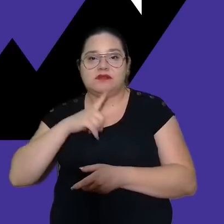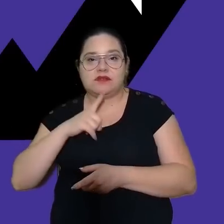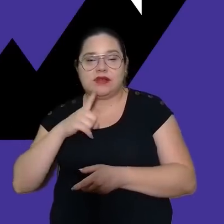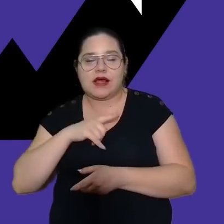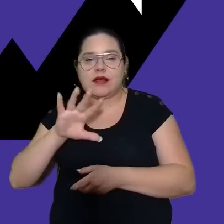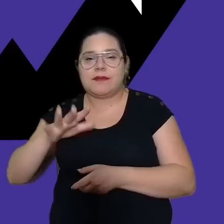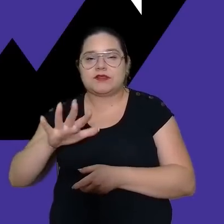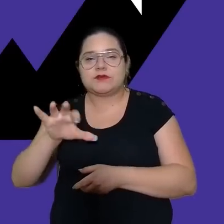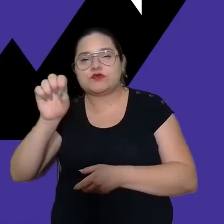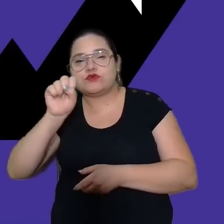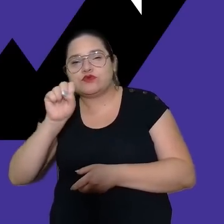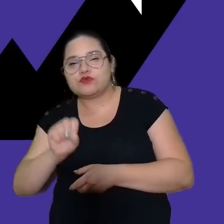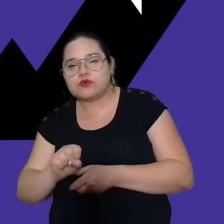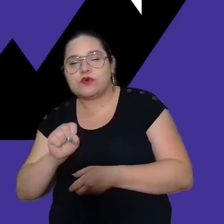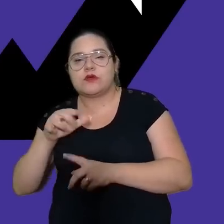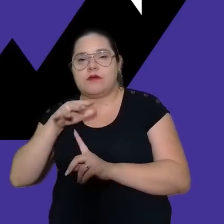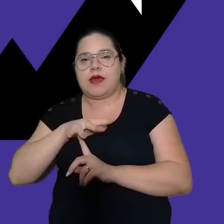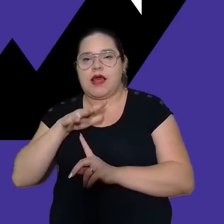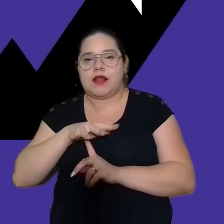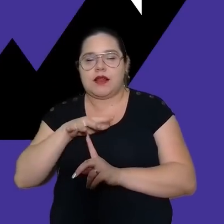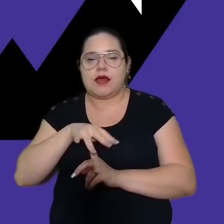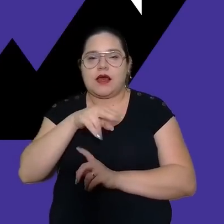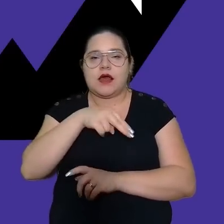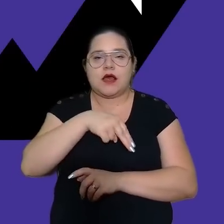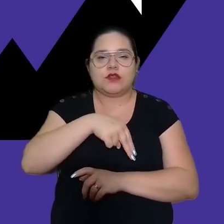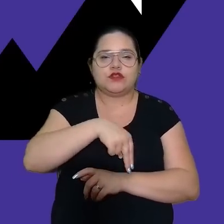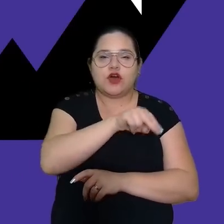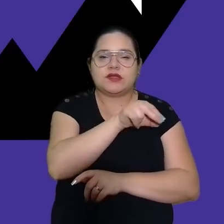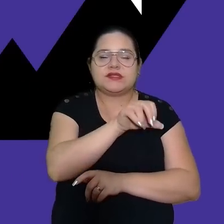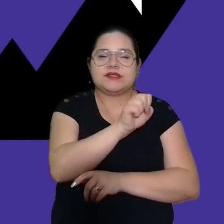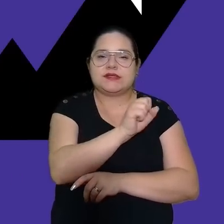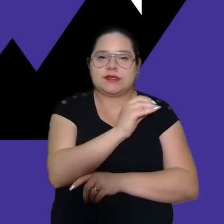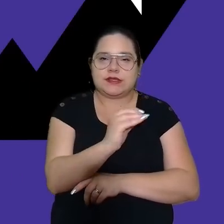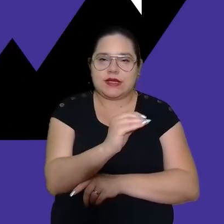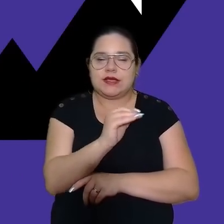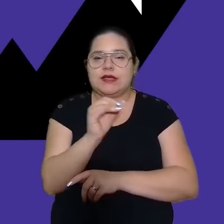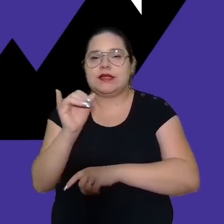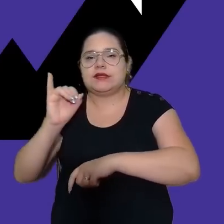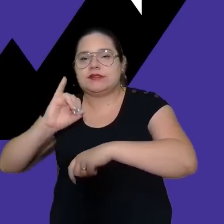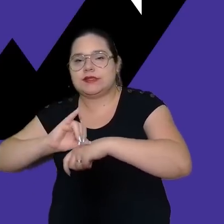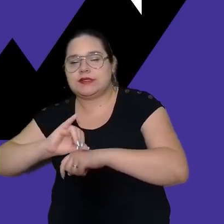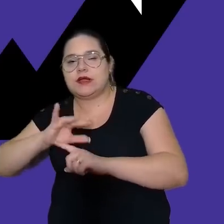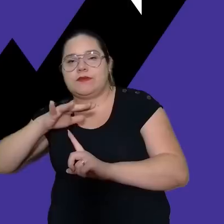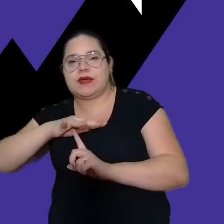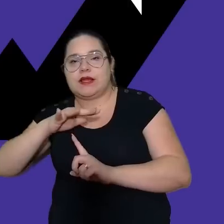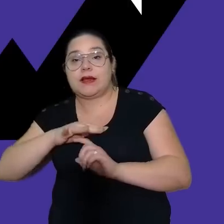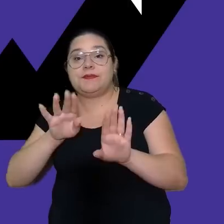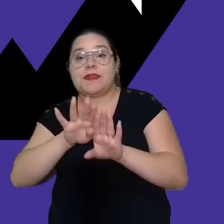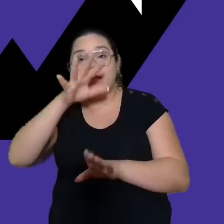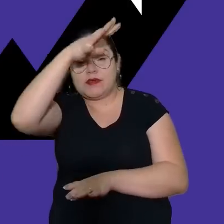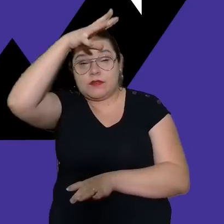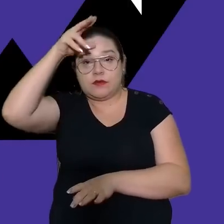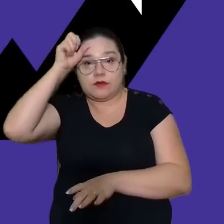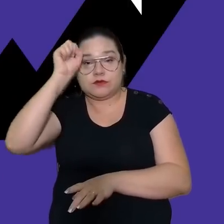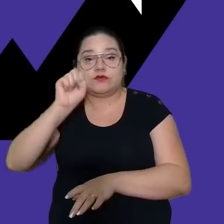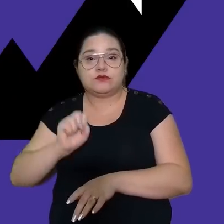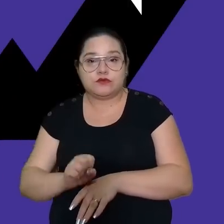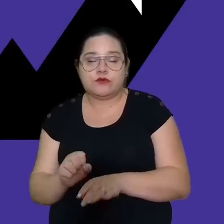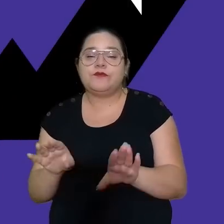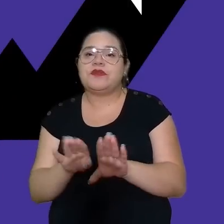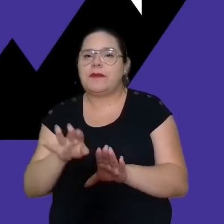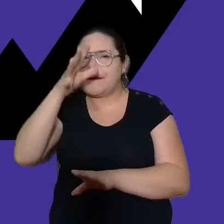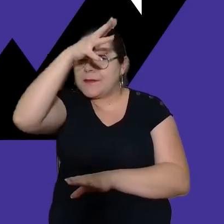do Paraná, norte de Santa Catarina, a região central do Paraná e Mato Grosso Sul. Mato Grosso Sul hoje, para vocês terem uma